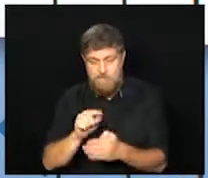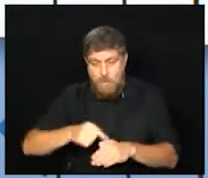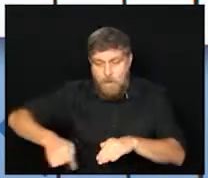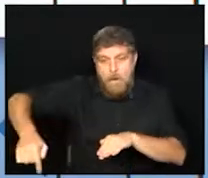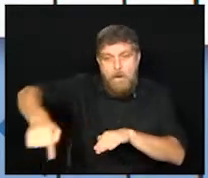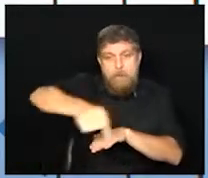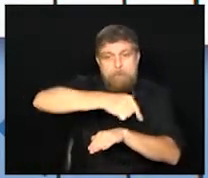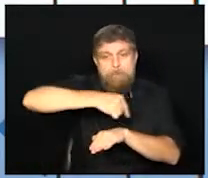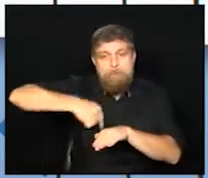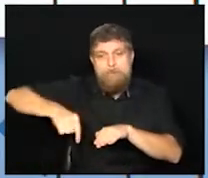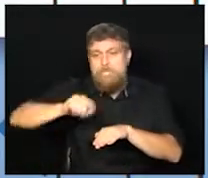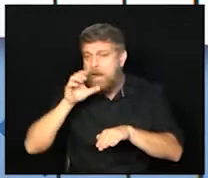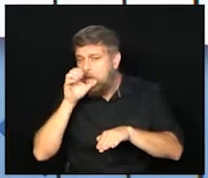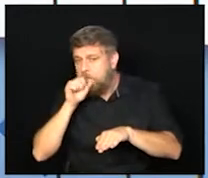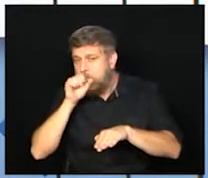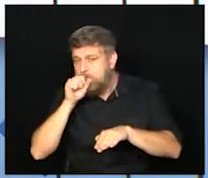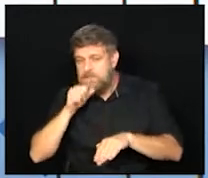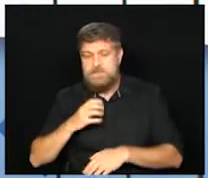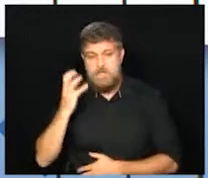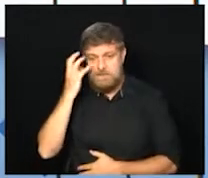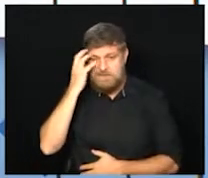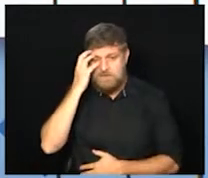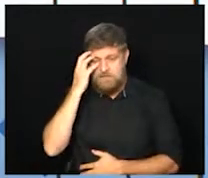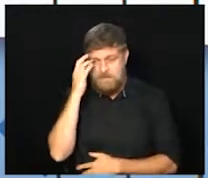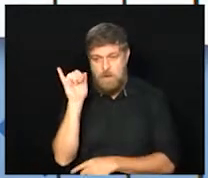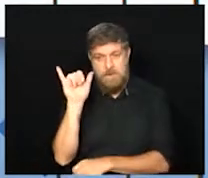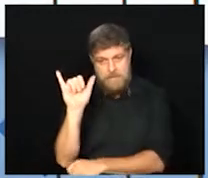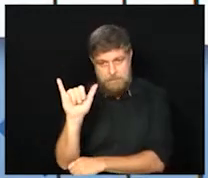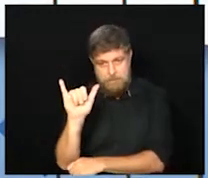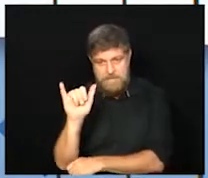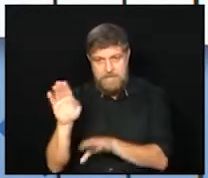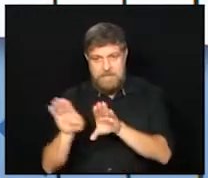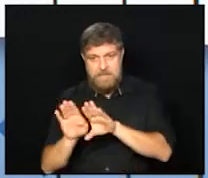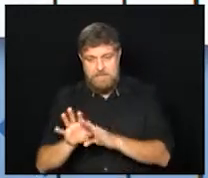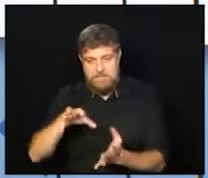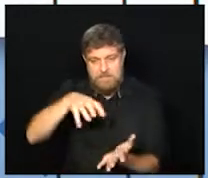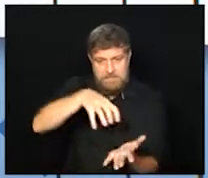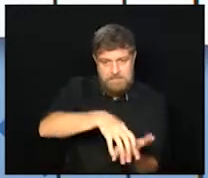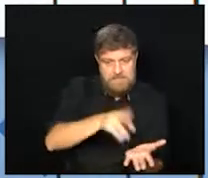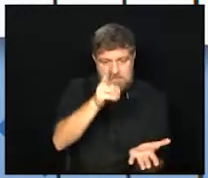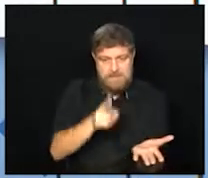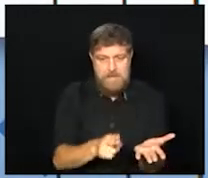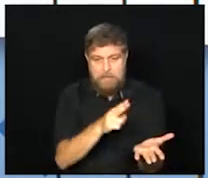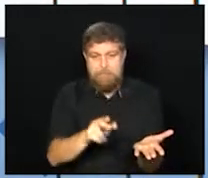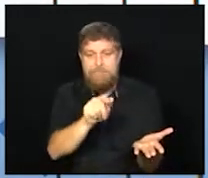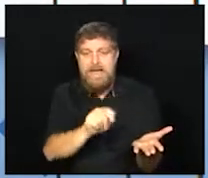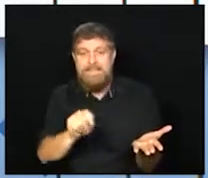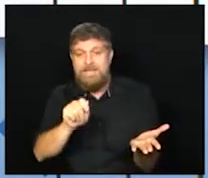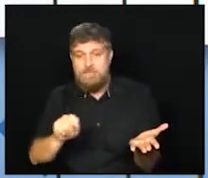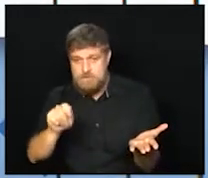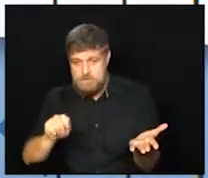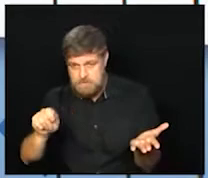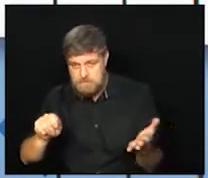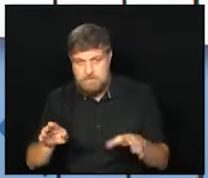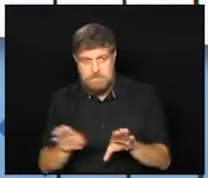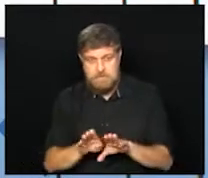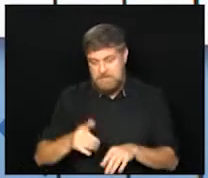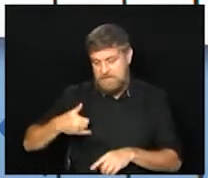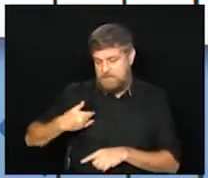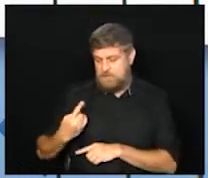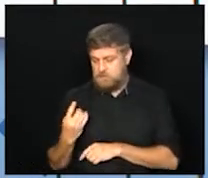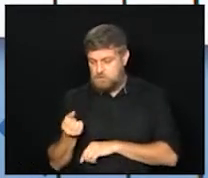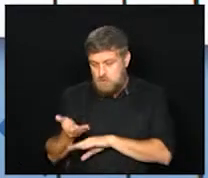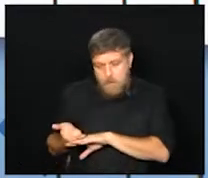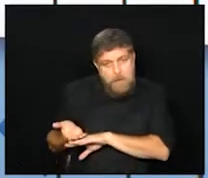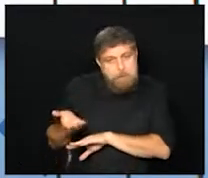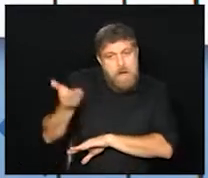em Souzas, Taquaral, Vila IP e também no Centro de Saúde da Vila Padre Anchieta. Para os maiores de 18 anos,